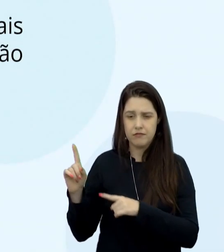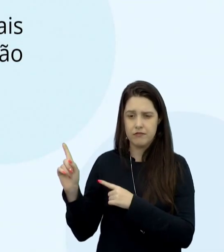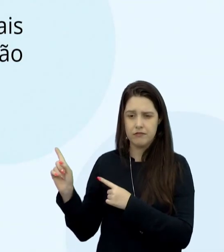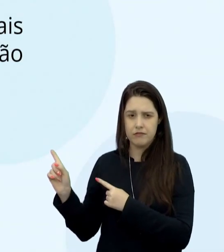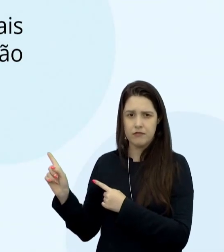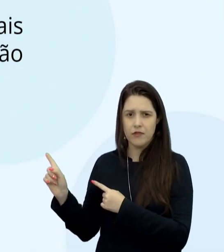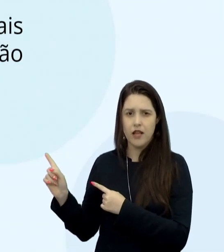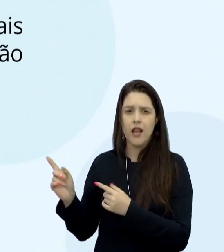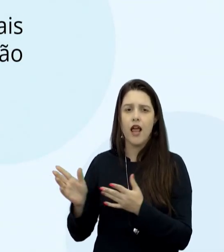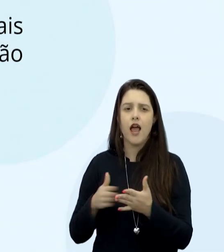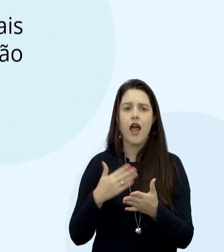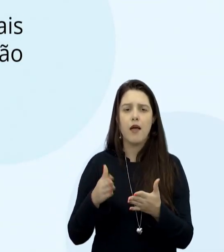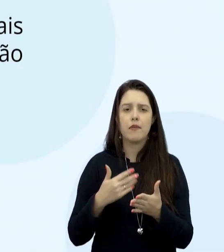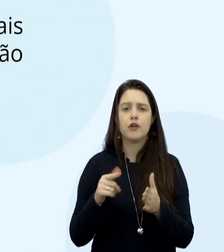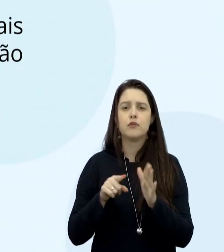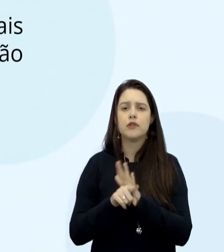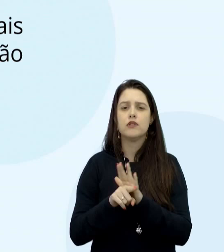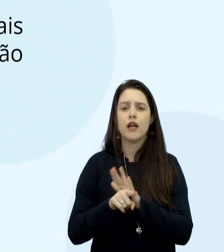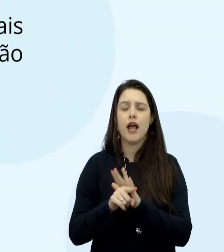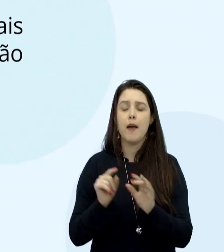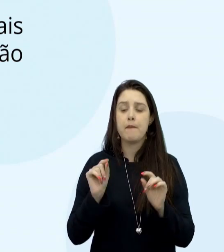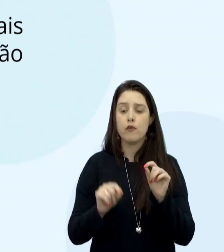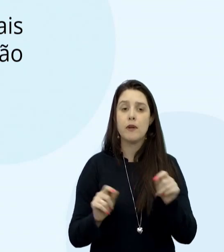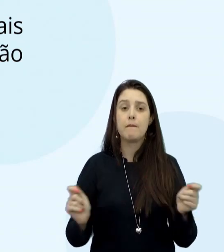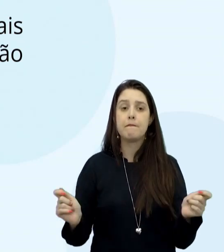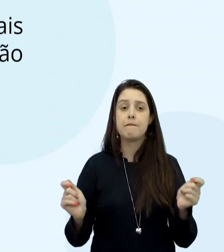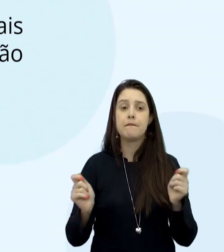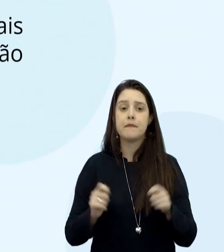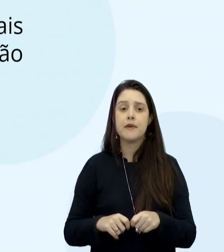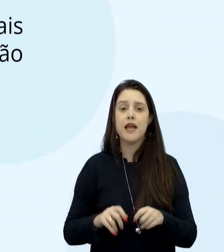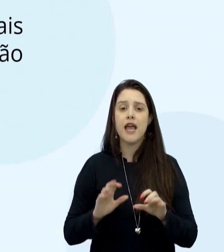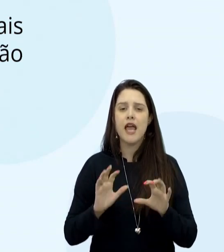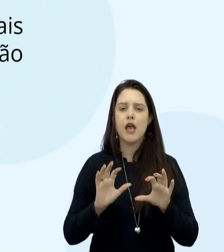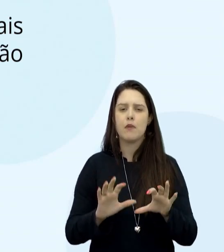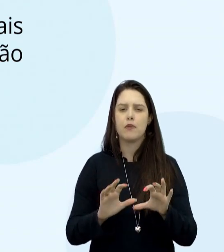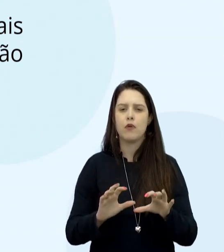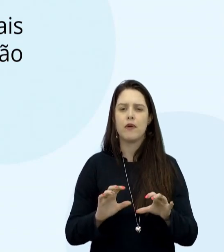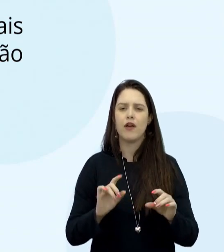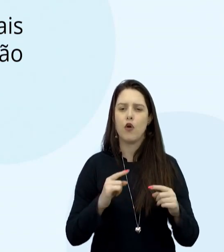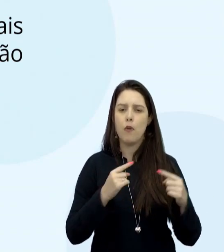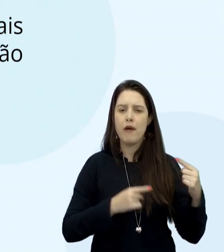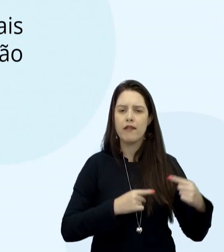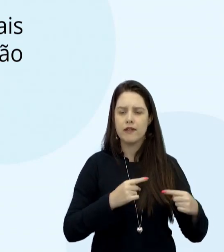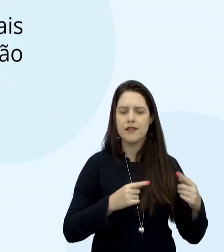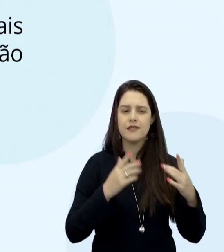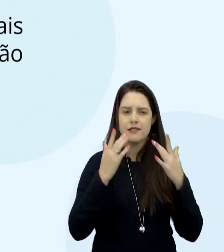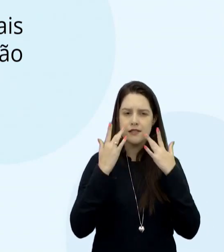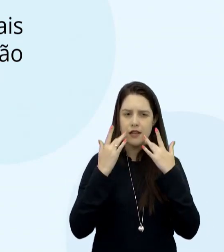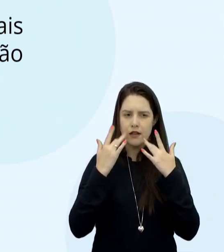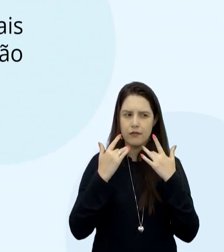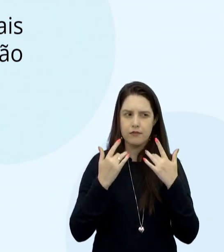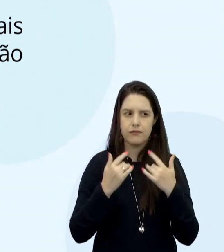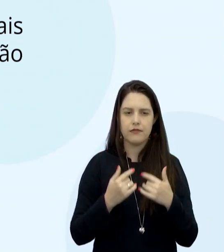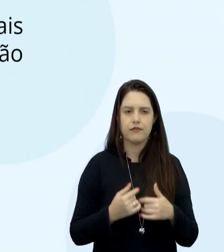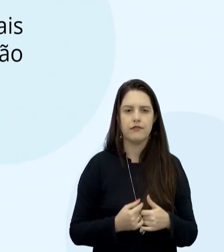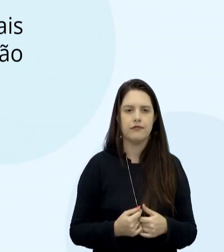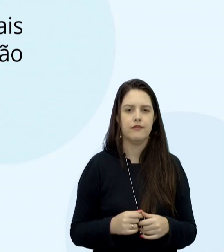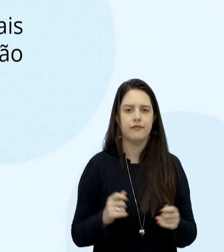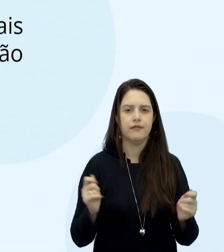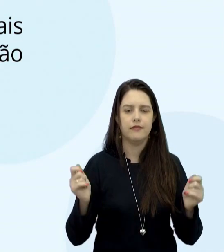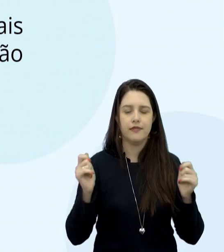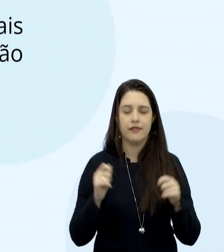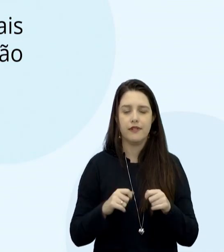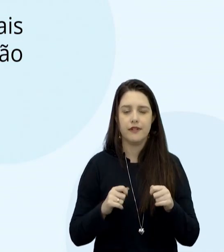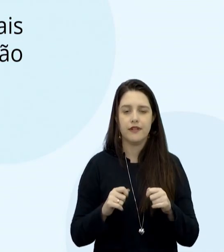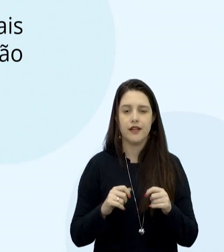na publicação, o pesquisador ele aponta possibilidades de reações possíveis para combater esse cenário. Qual cenário? É o racismo